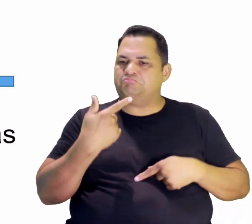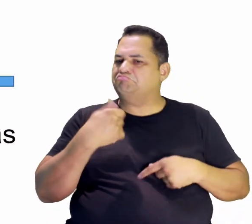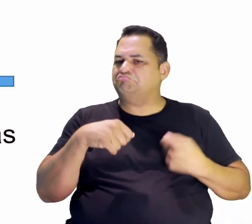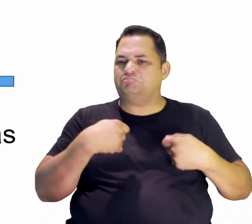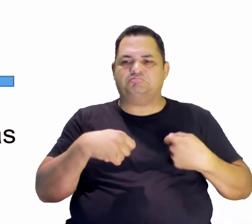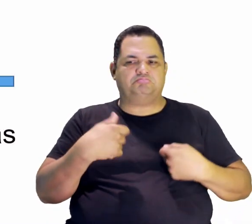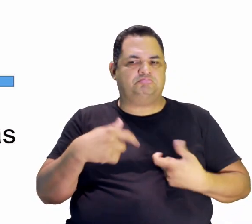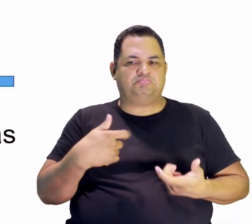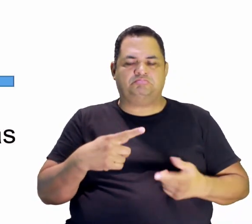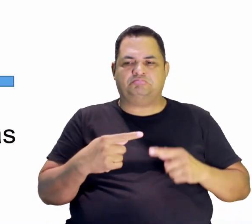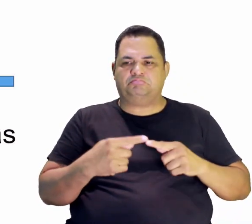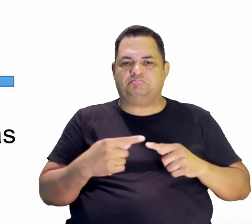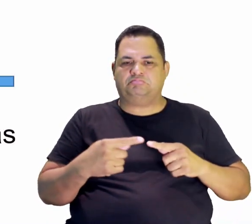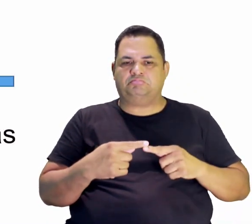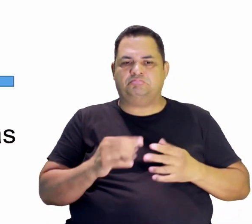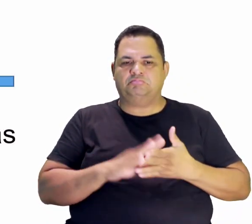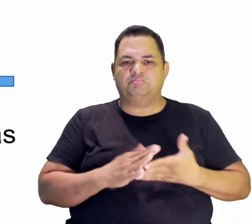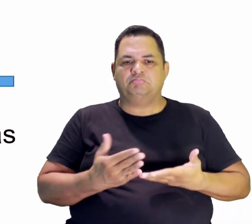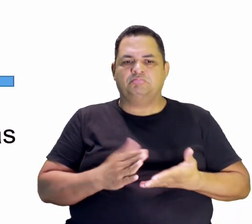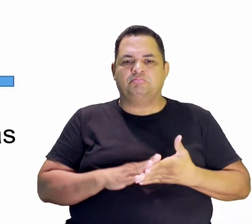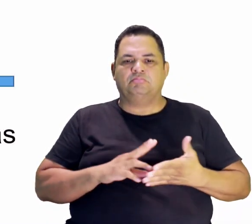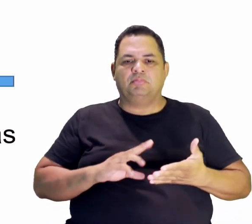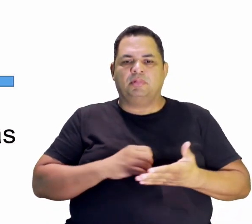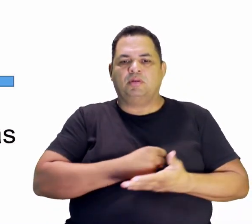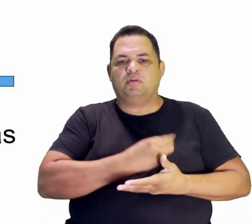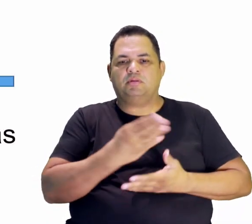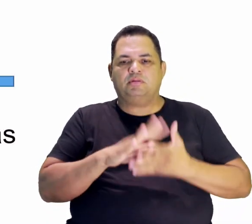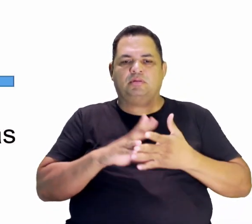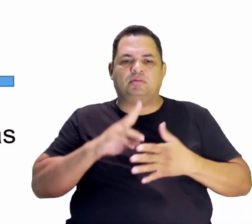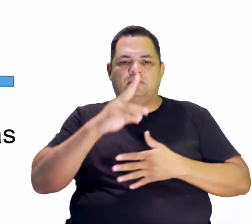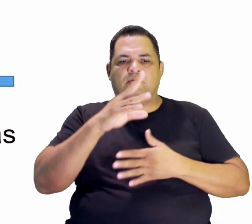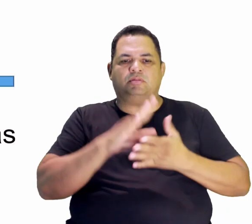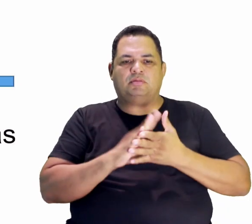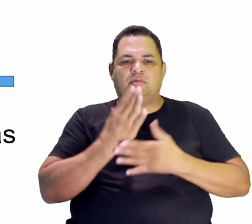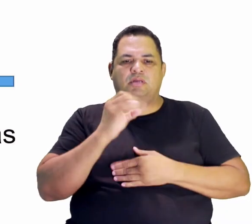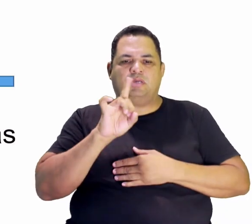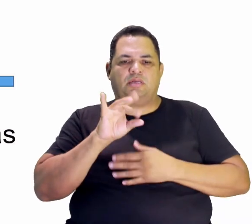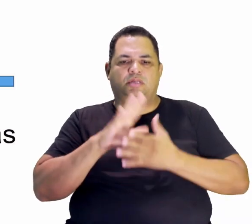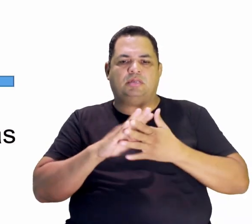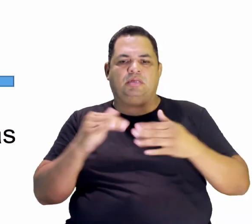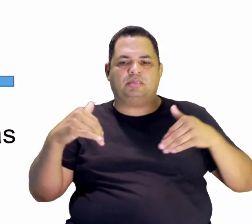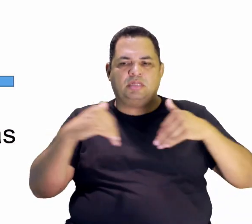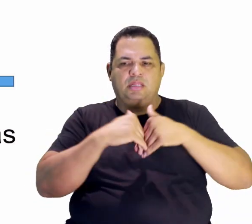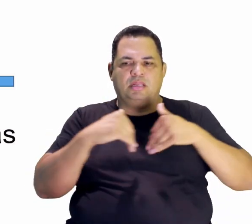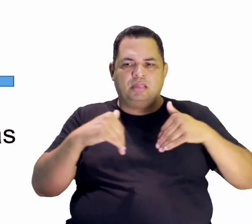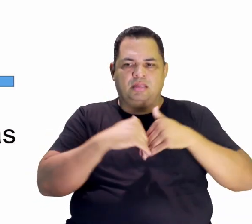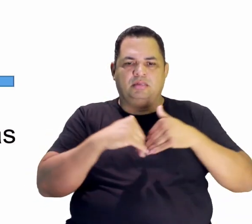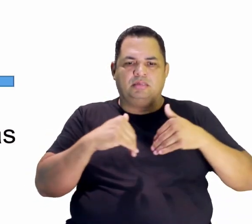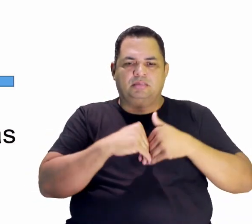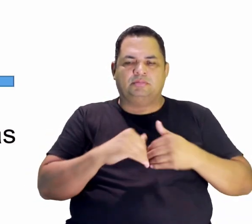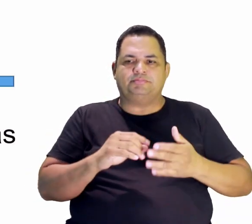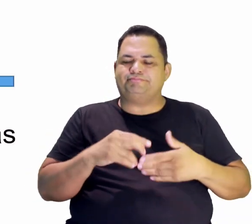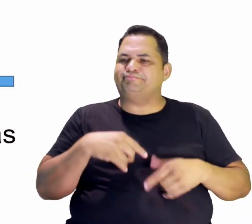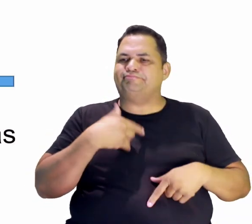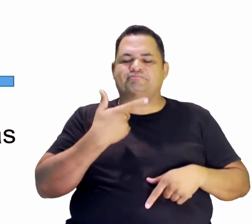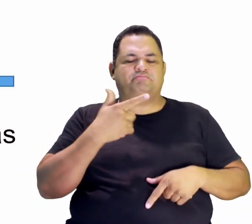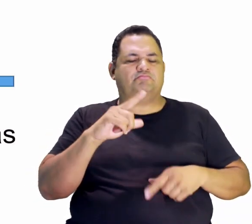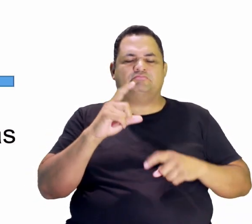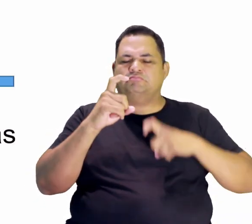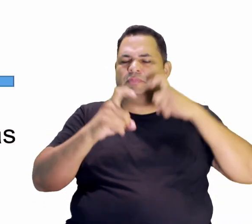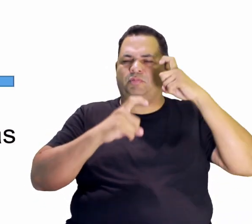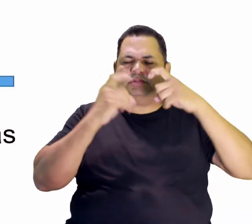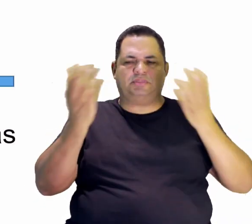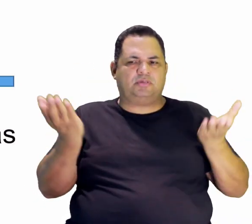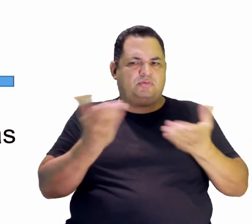verdade. Então essa força elétrica é a intensidade da força com que as cargas elétricas se atraem. Não se preocupe, no terceiro ano você